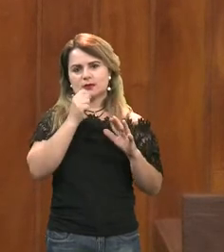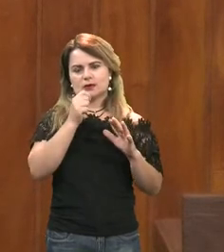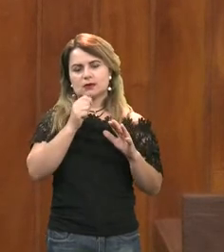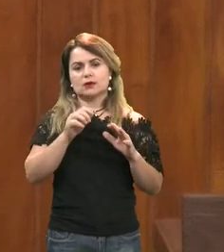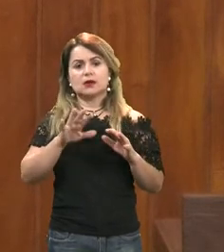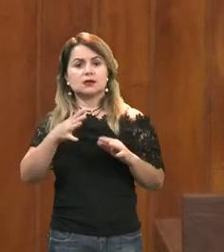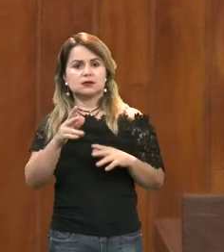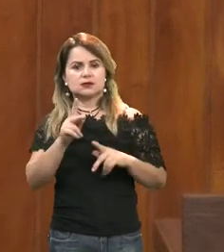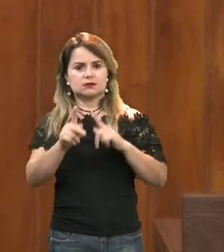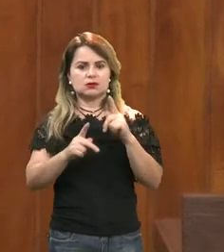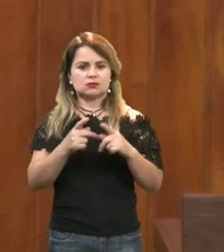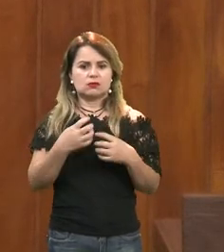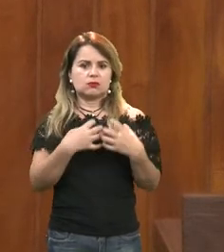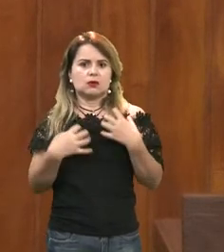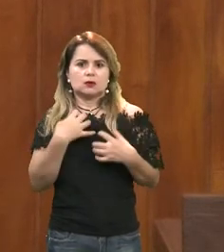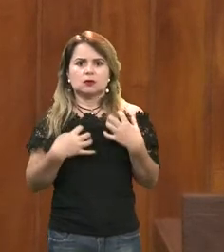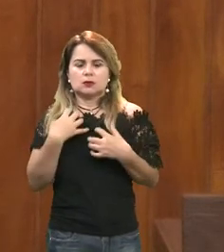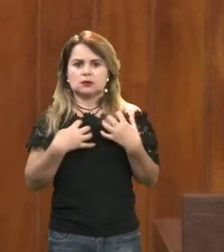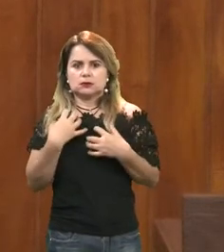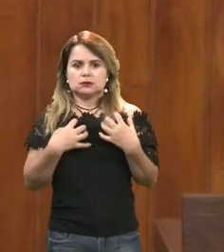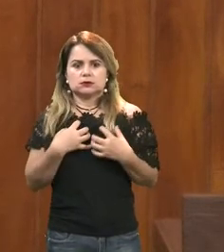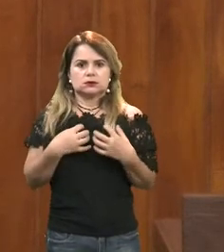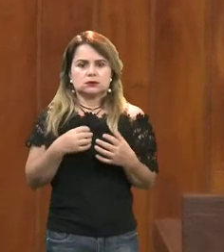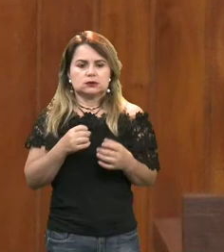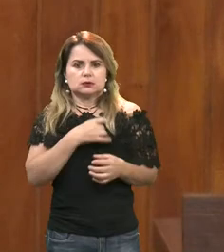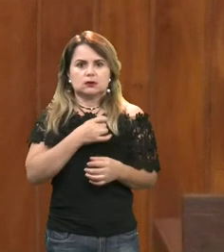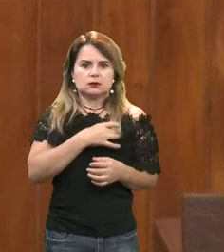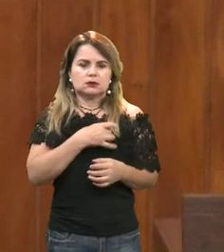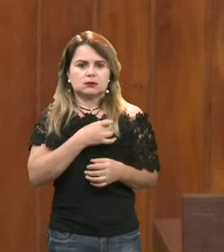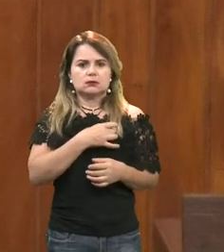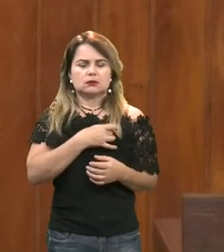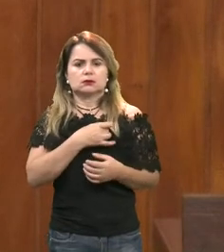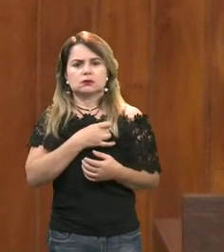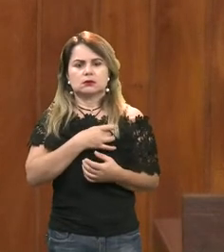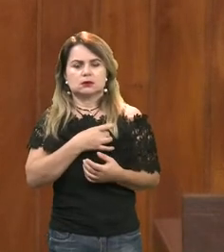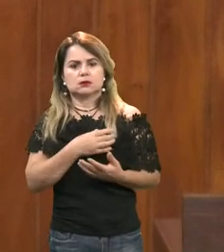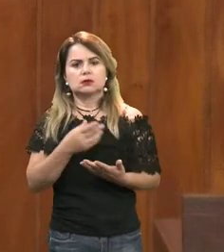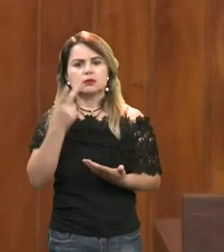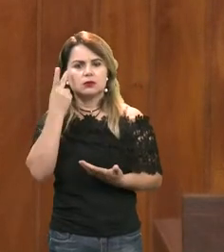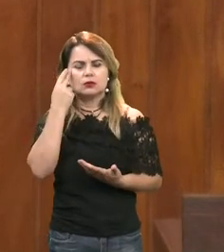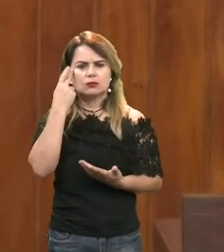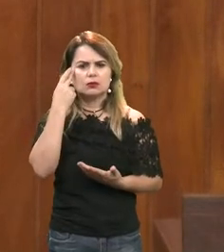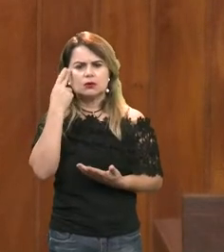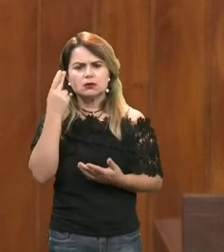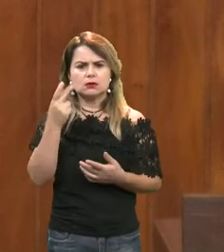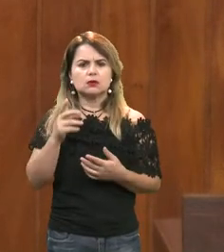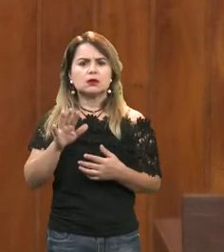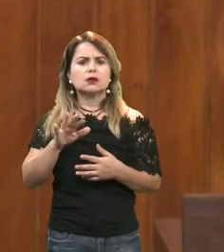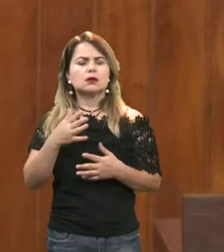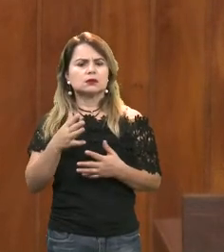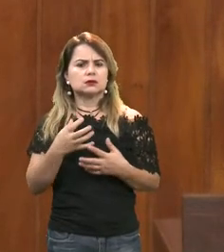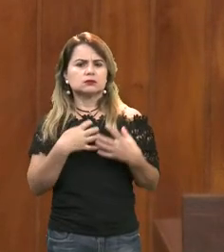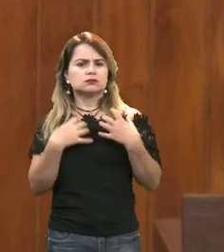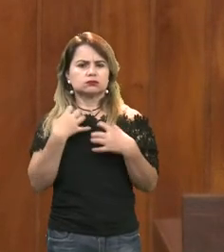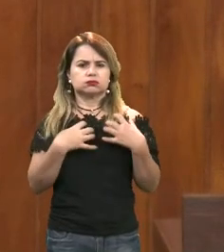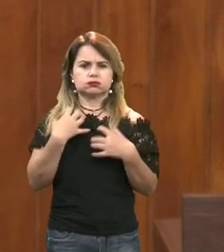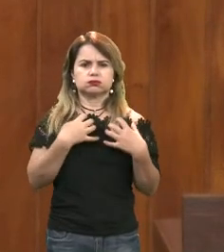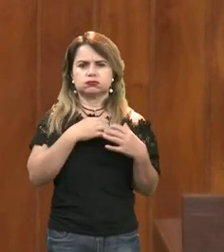pânico. É muito comum, muito comum. Eu vejo muito em consultório. O doutor, eu uso há muito tempo. Para ansiedade, melhora a minha